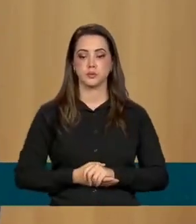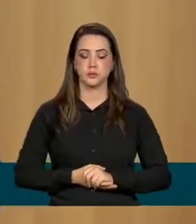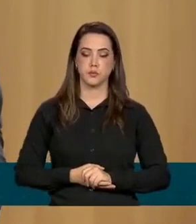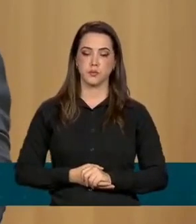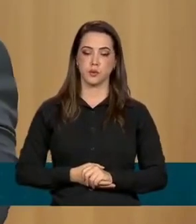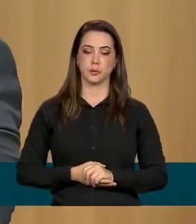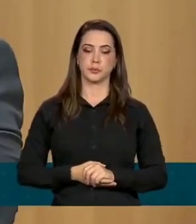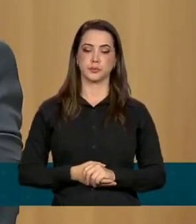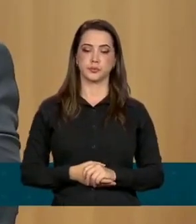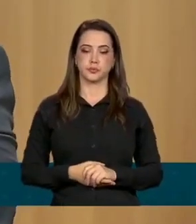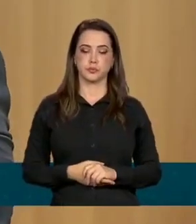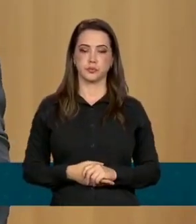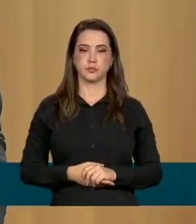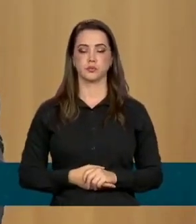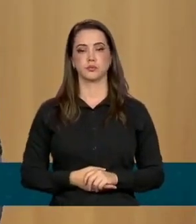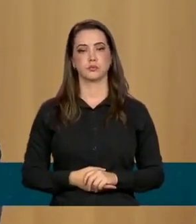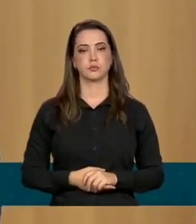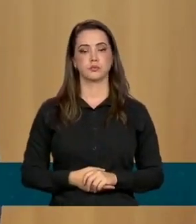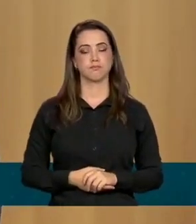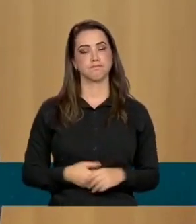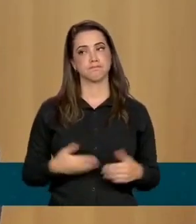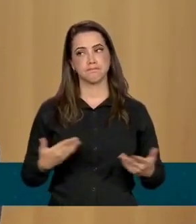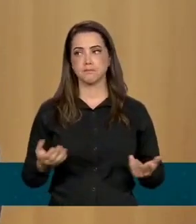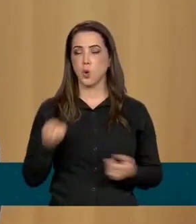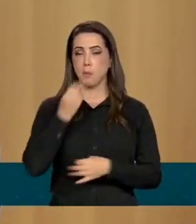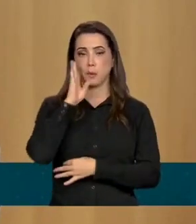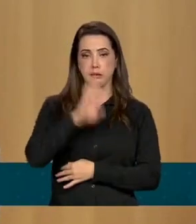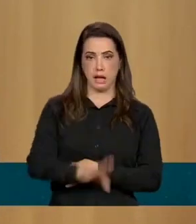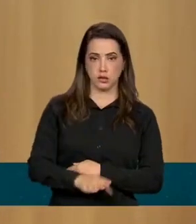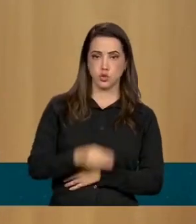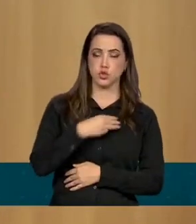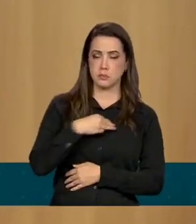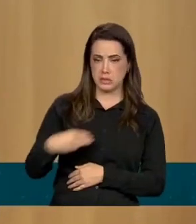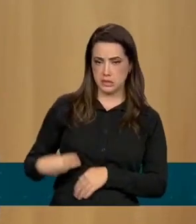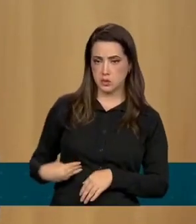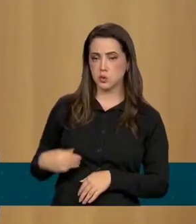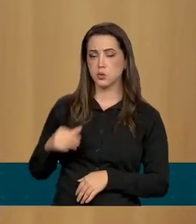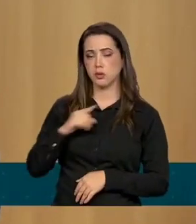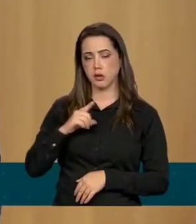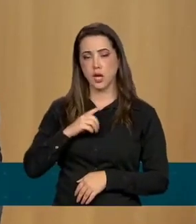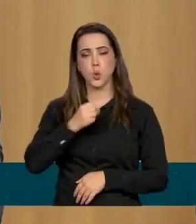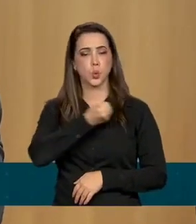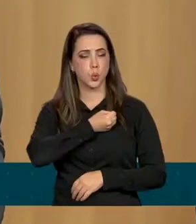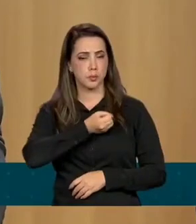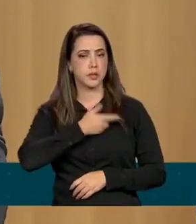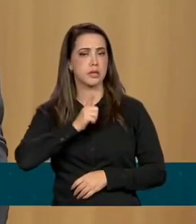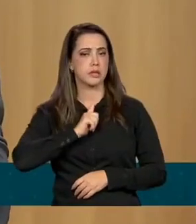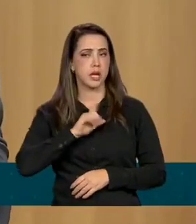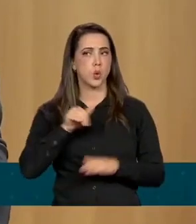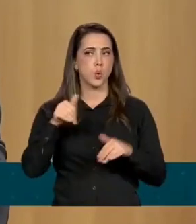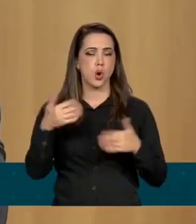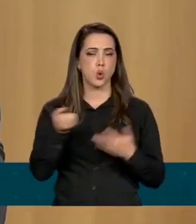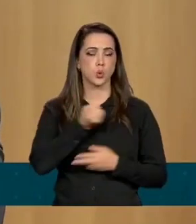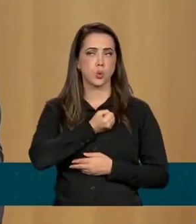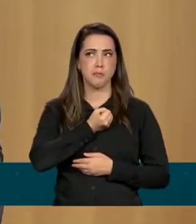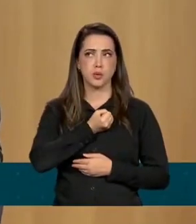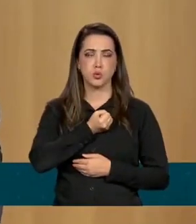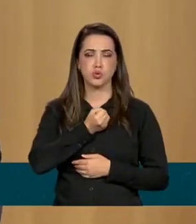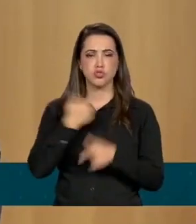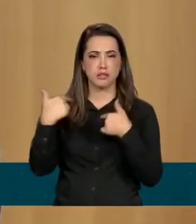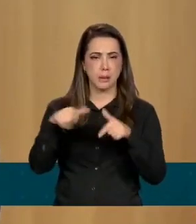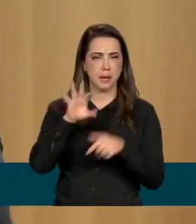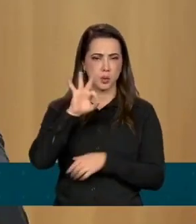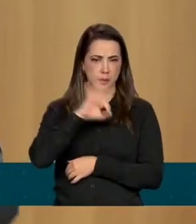Boa tarde. Ministro, existe um balanço, um número que a gente possa ter de quantas operações foram